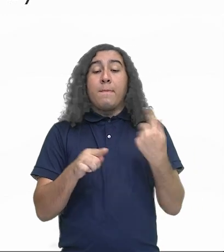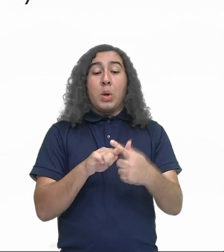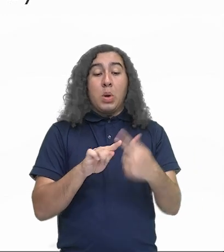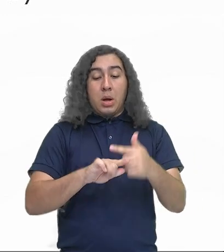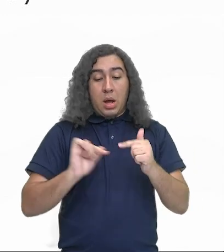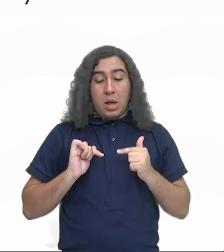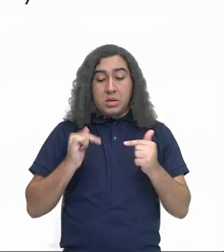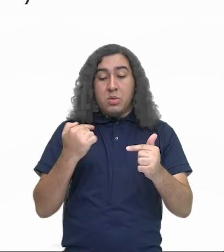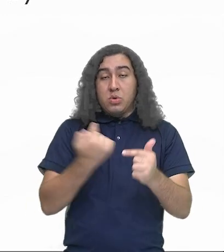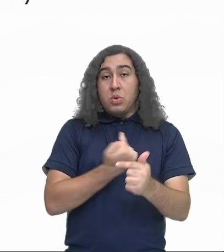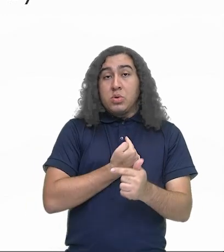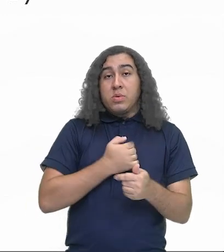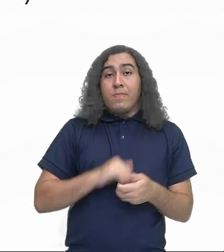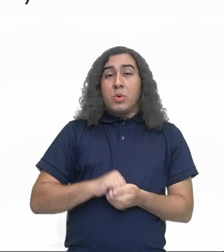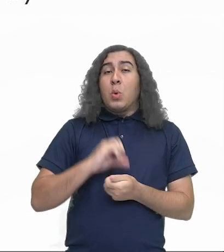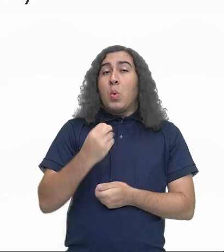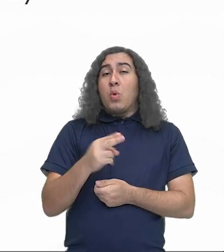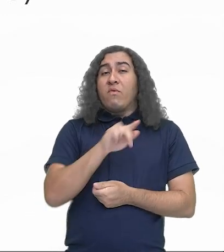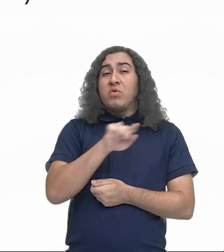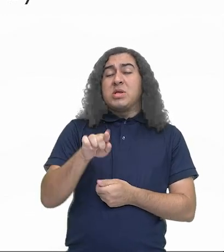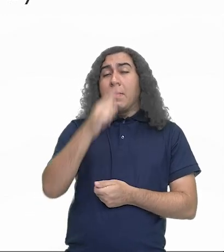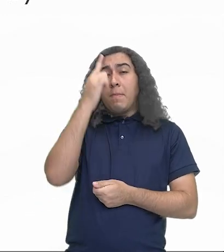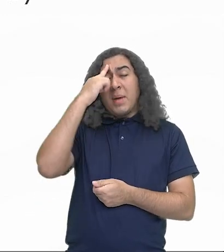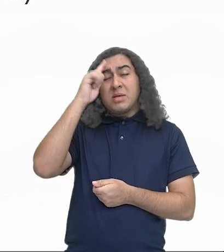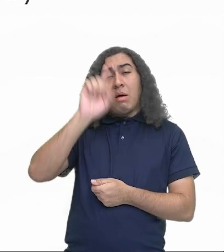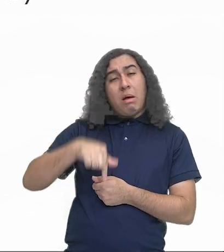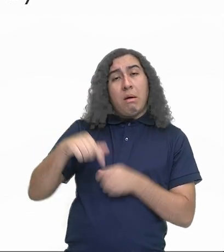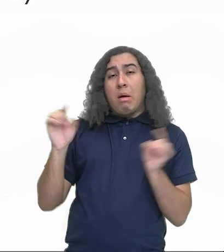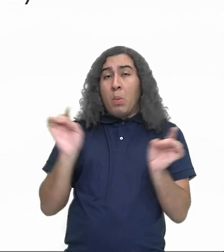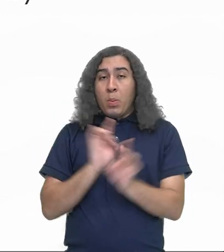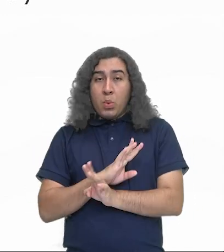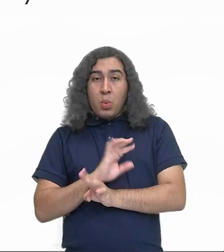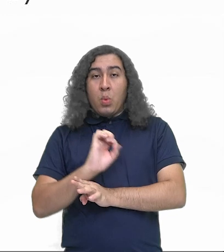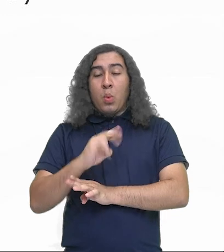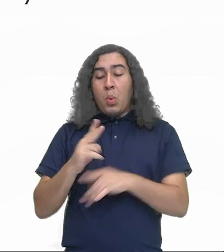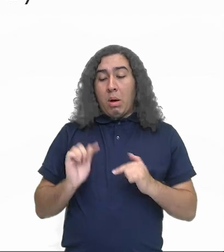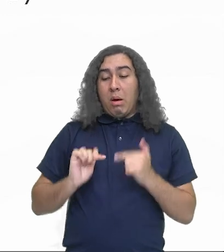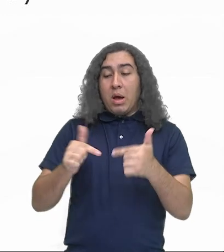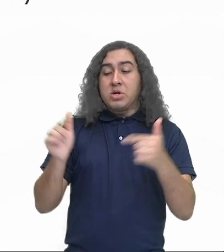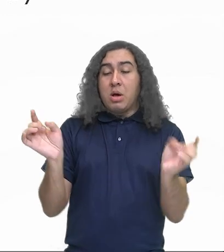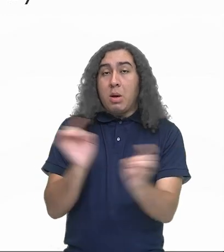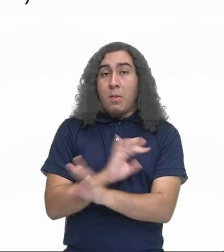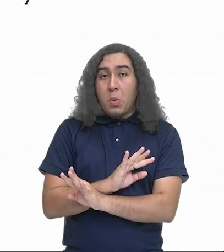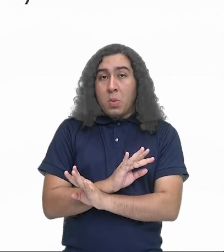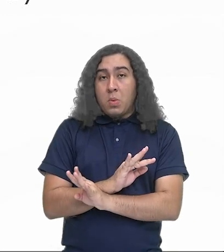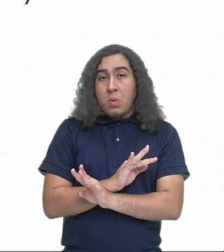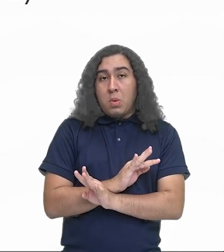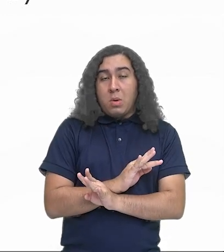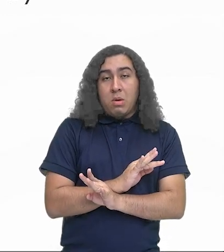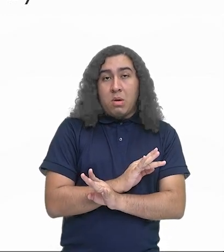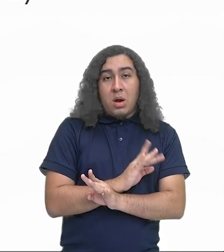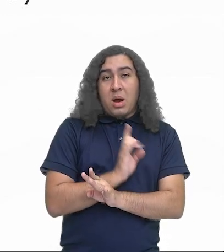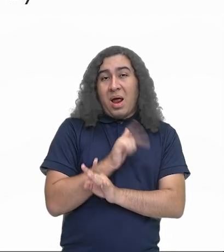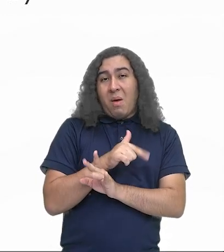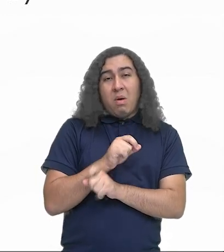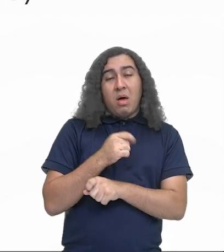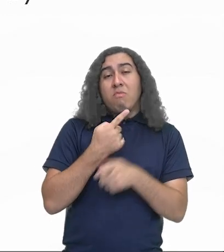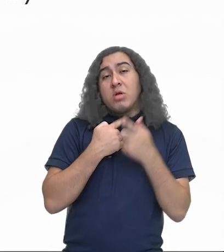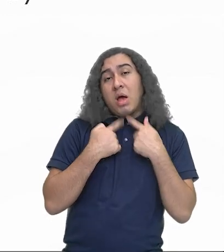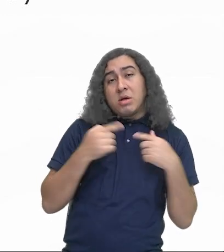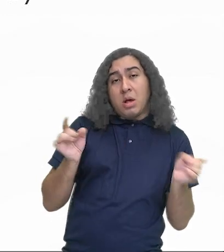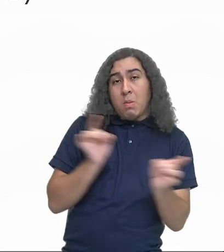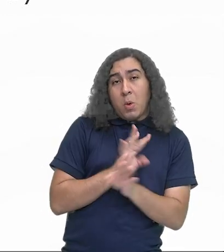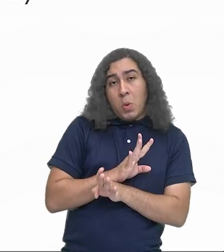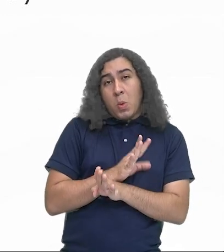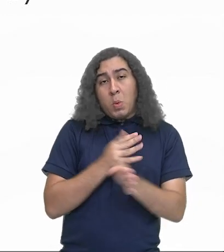você pensa que você é o que é, ou age como age por acaso? De qualquer jeito?